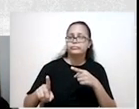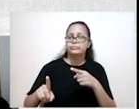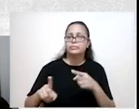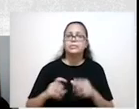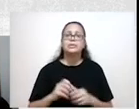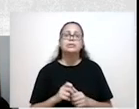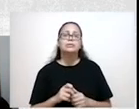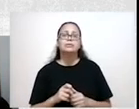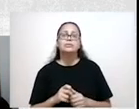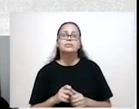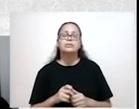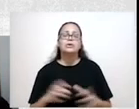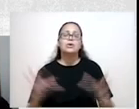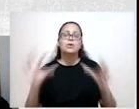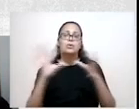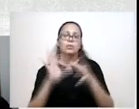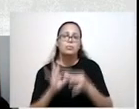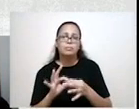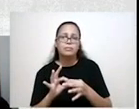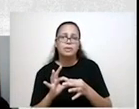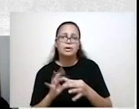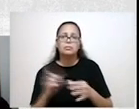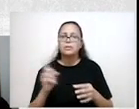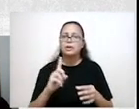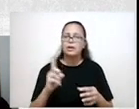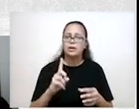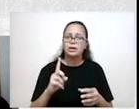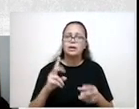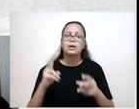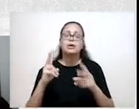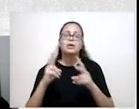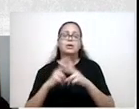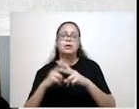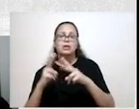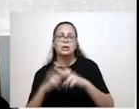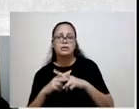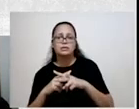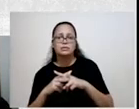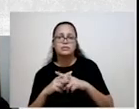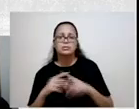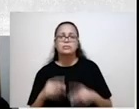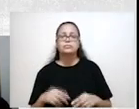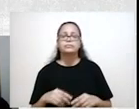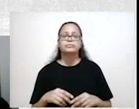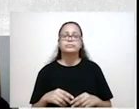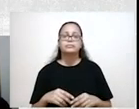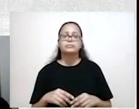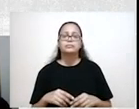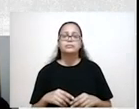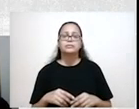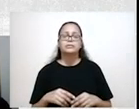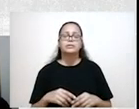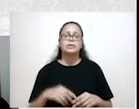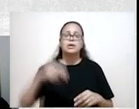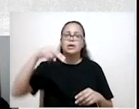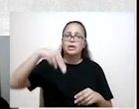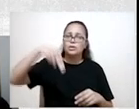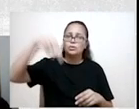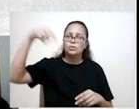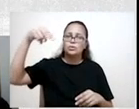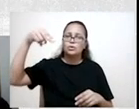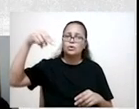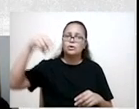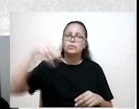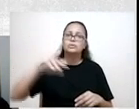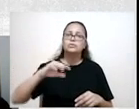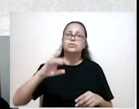navios petroleiros chegassem ao país. Para isso, ele ocupou o norte da África e o Canal de Suez com uma